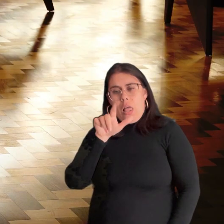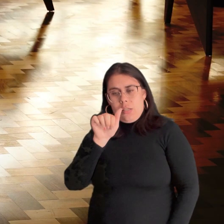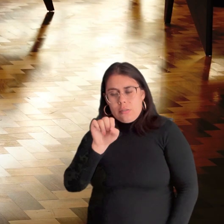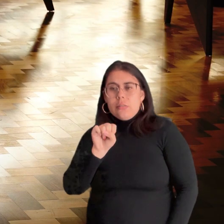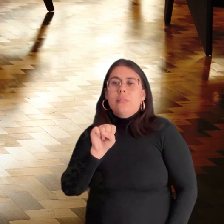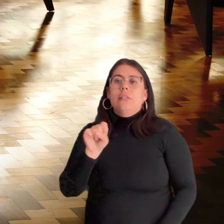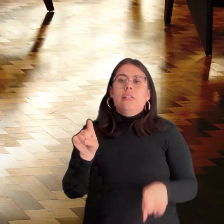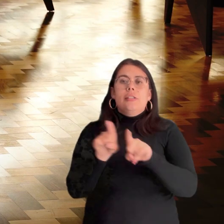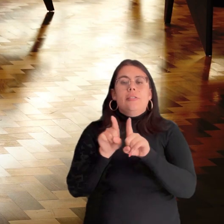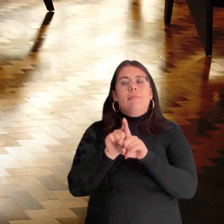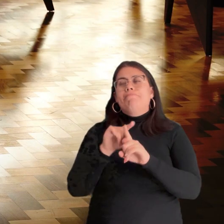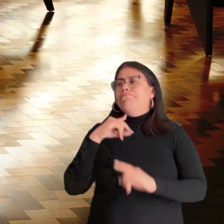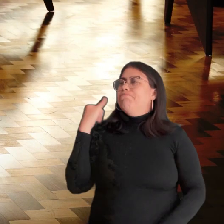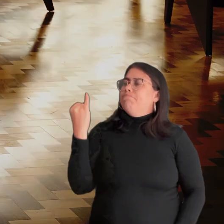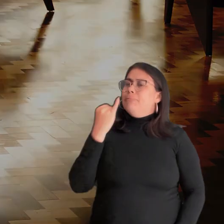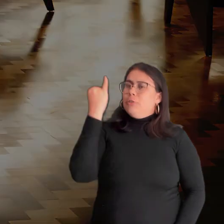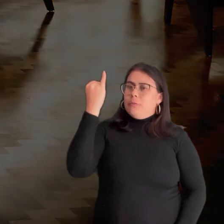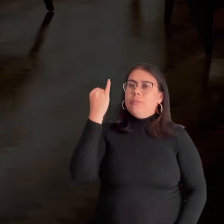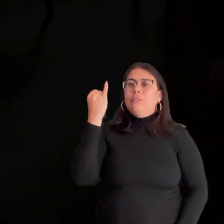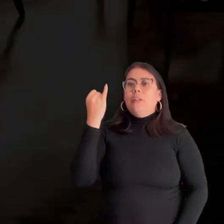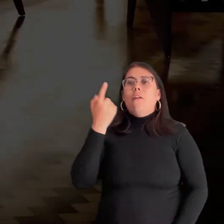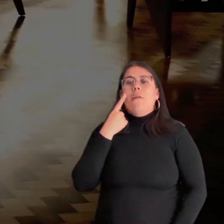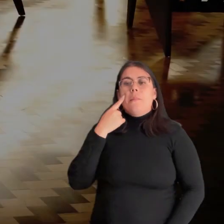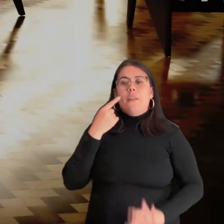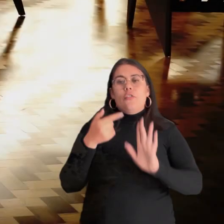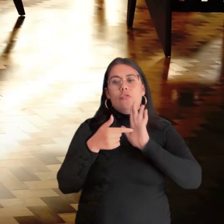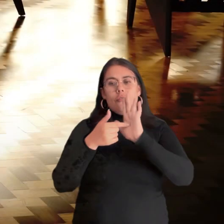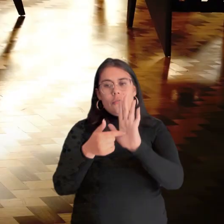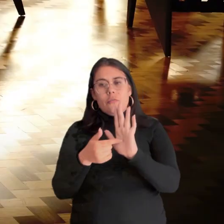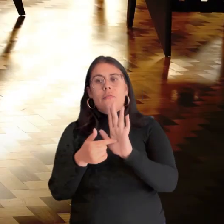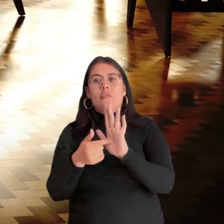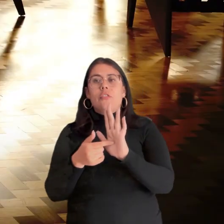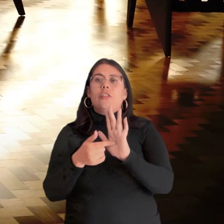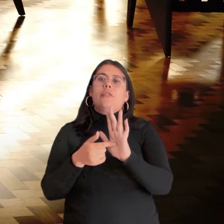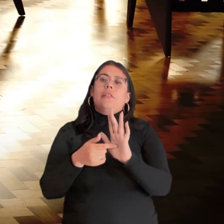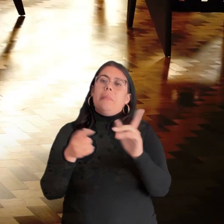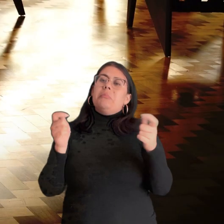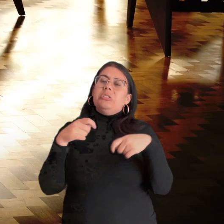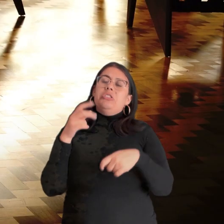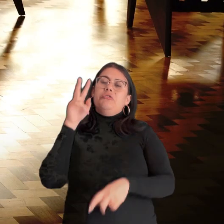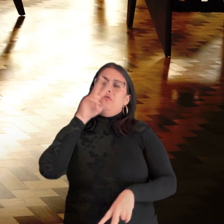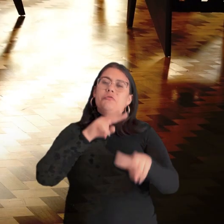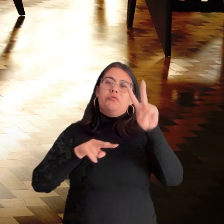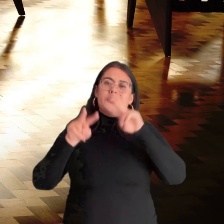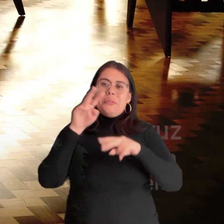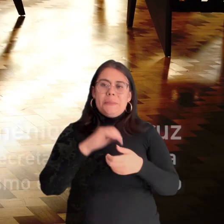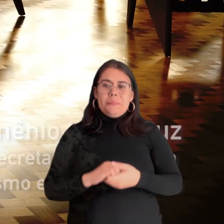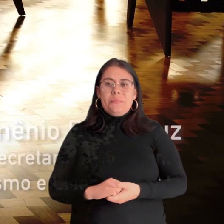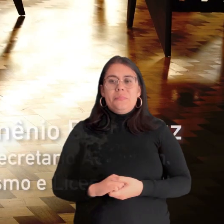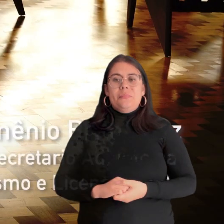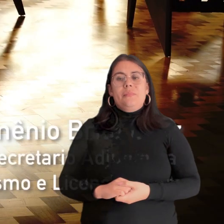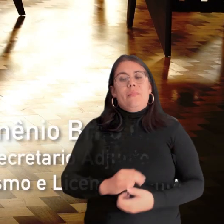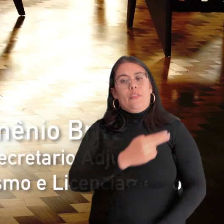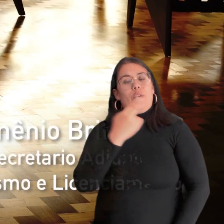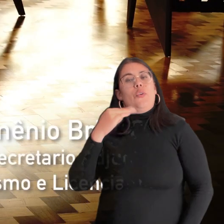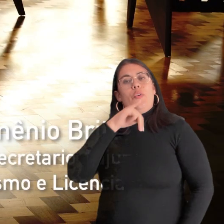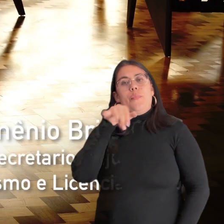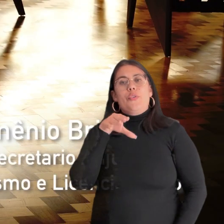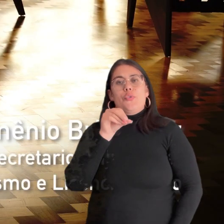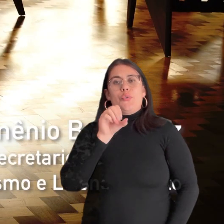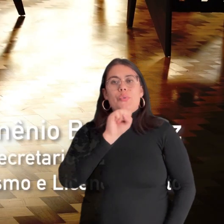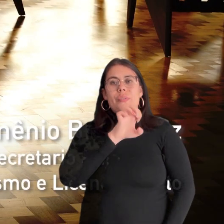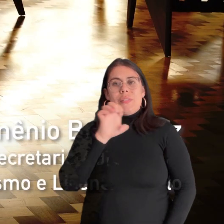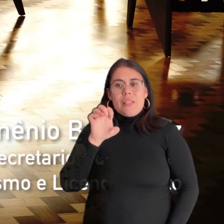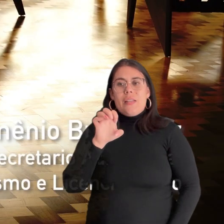na horizontal e na vertical. Eu sou José Armênio de Brito Cruz, arquiteto, tenho